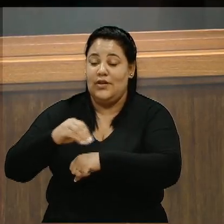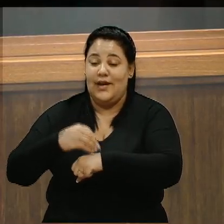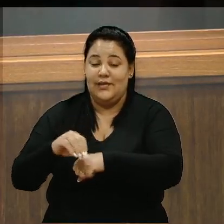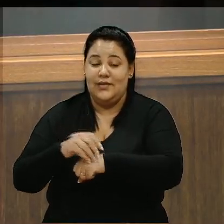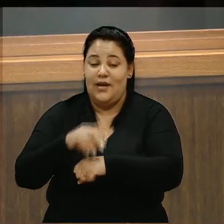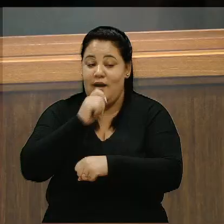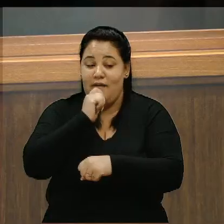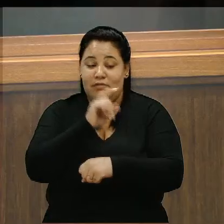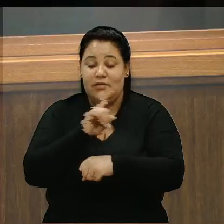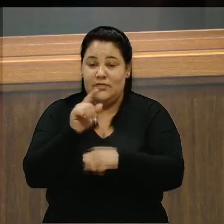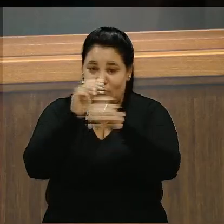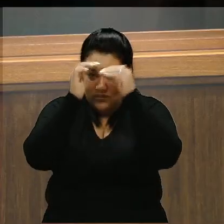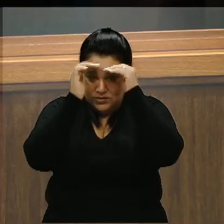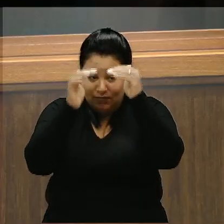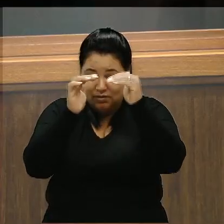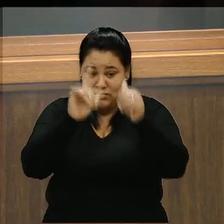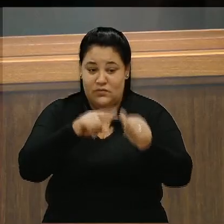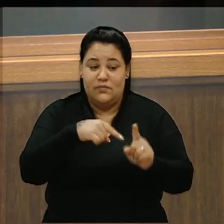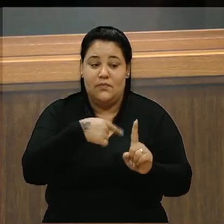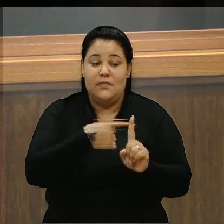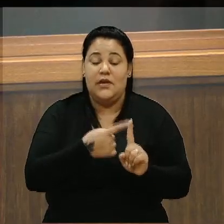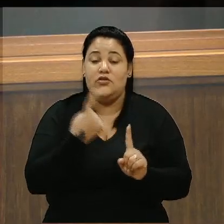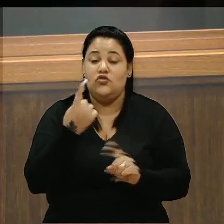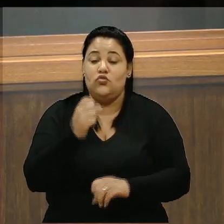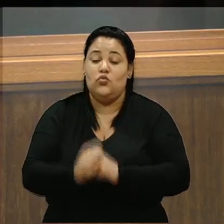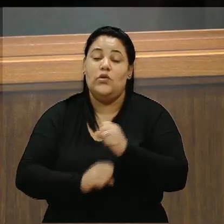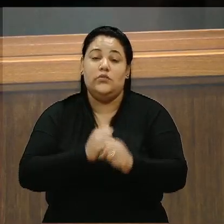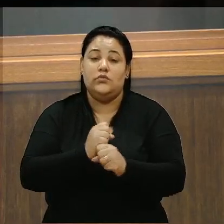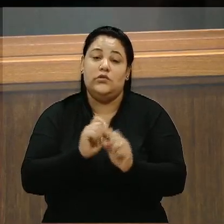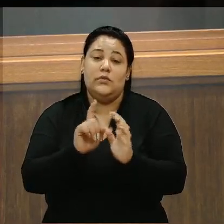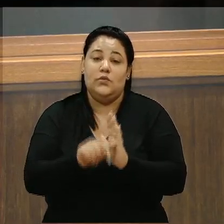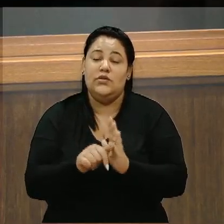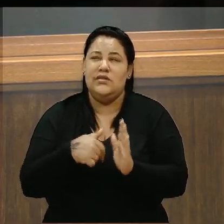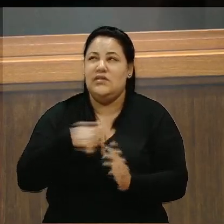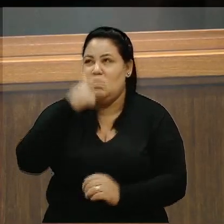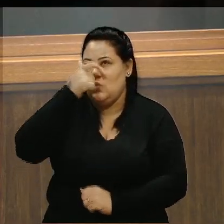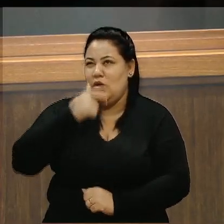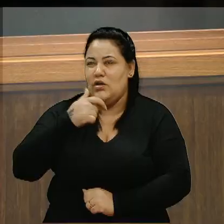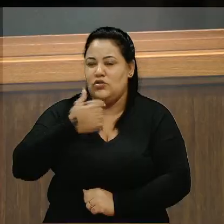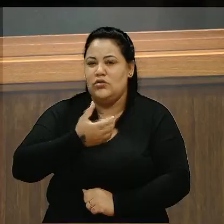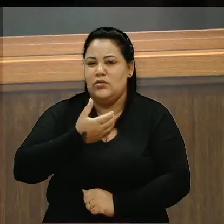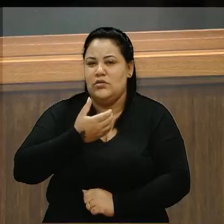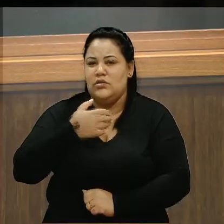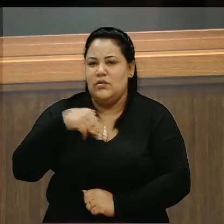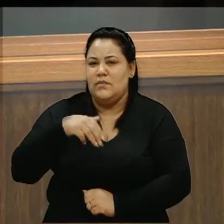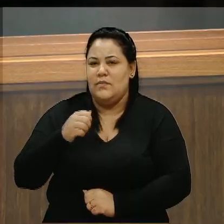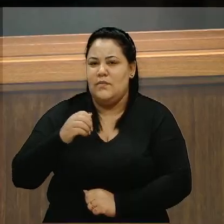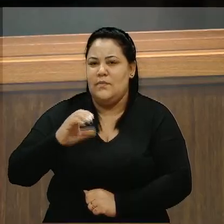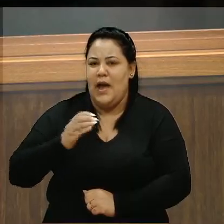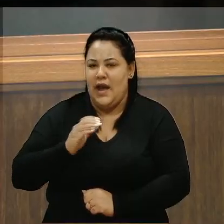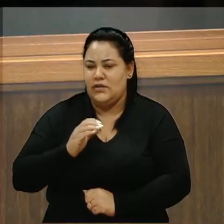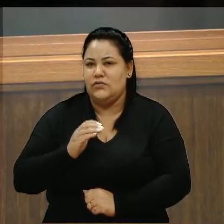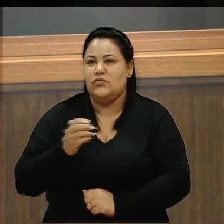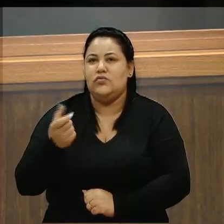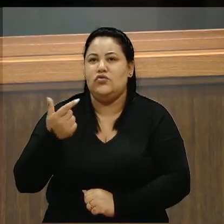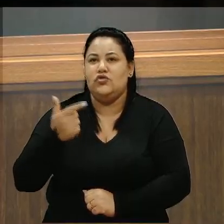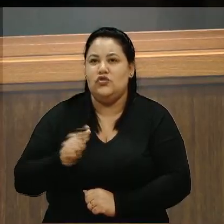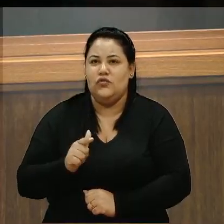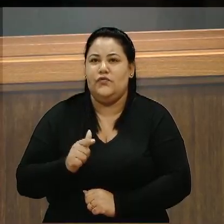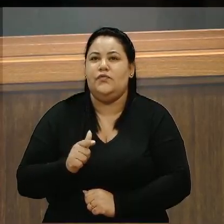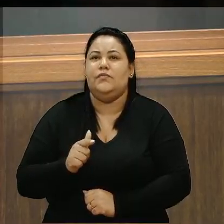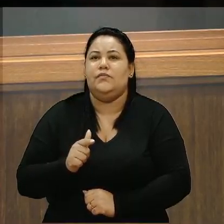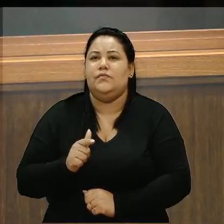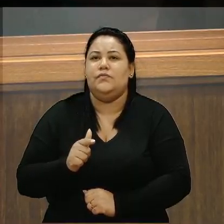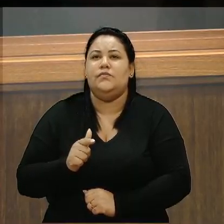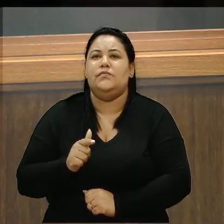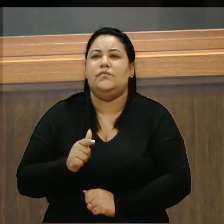cumprido mais de 1 ano depois. Agora, acho que em março, se eu não me engano, renova a composição do comitê. Mas o